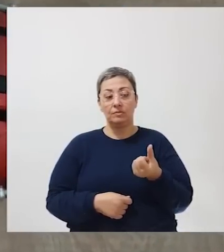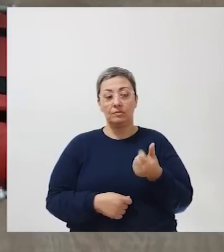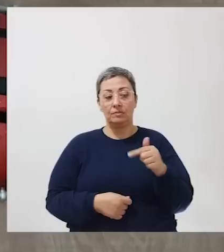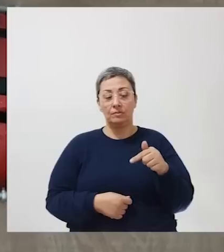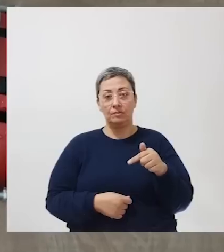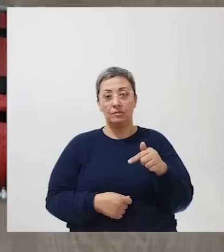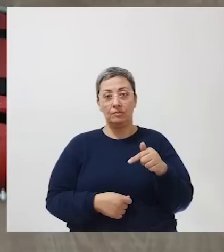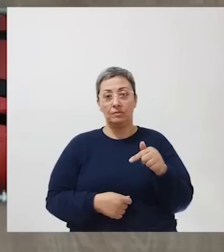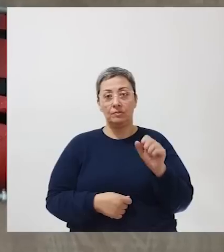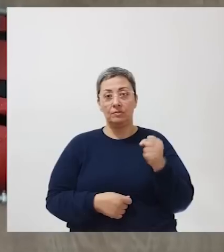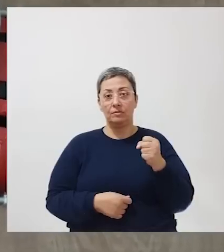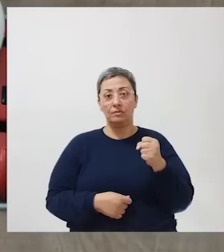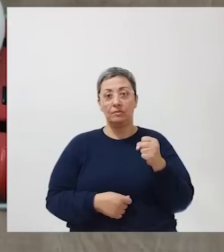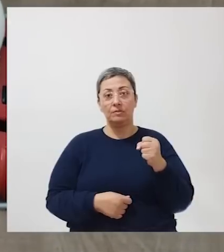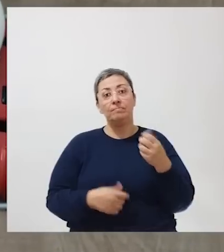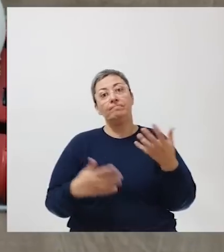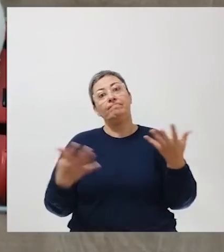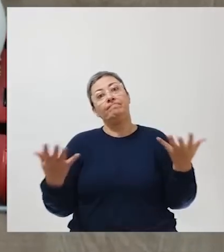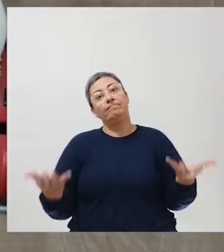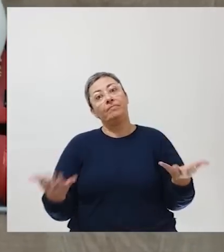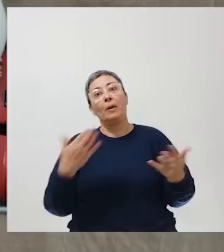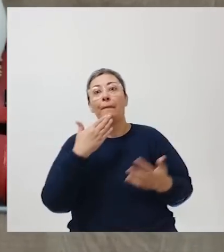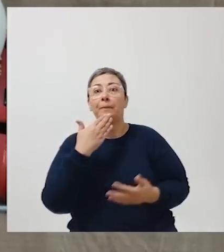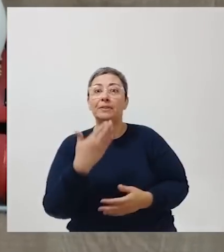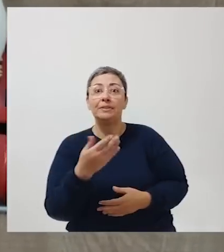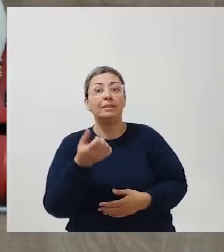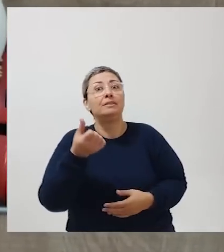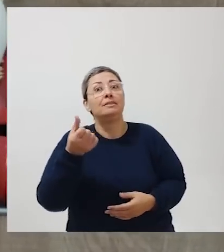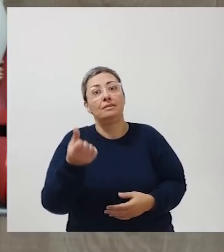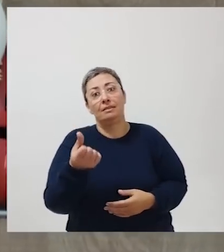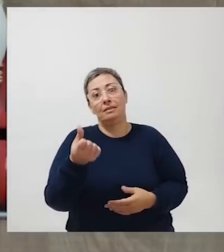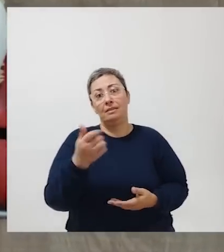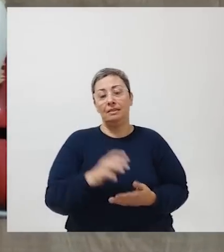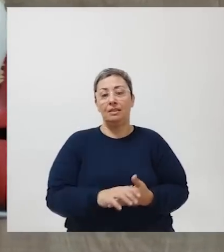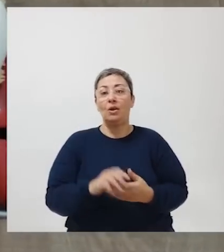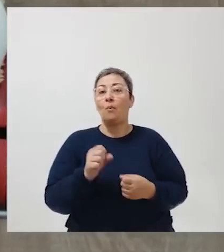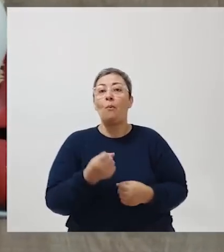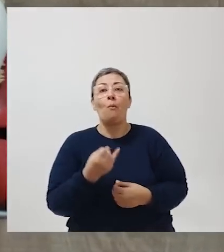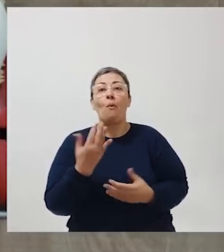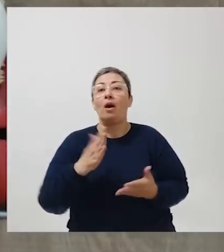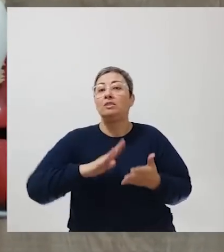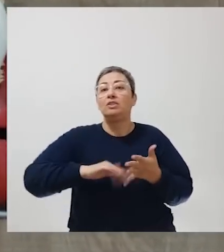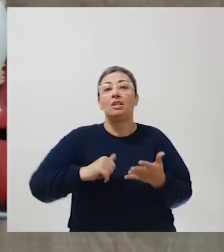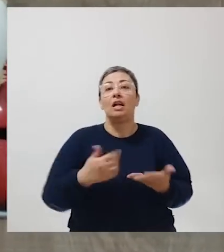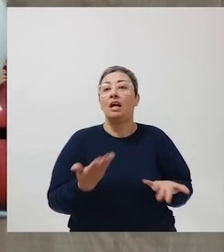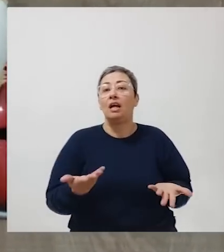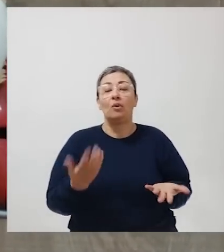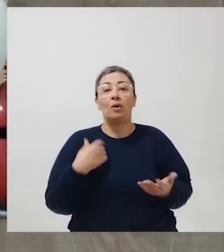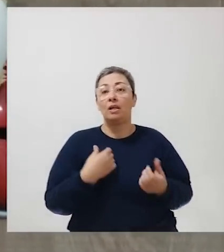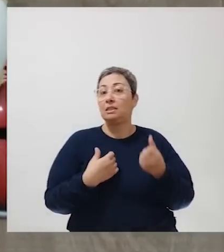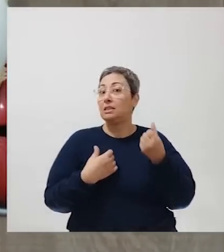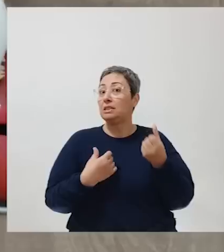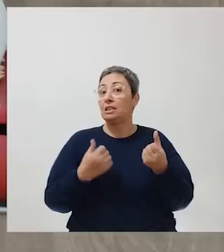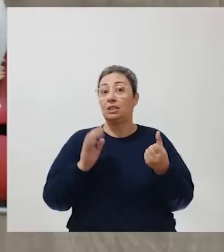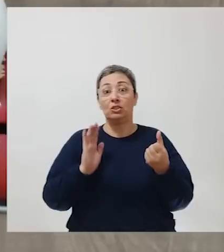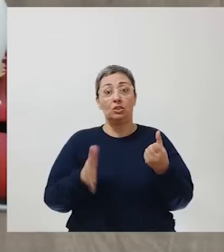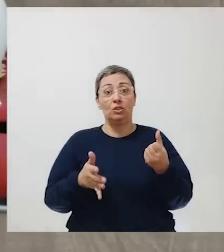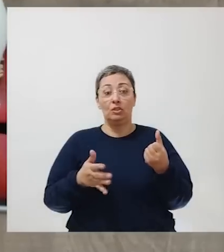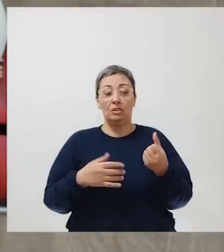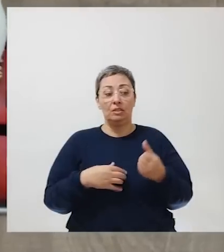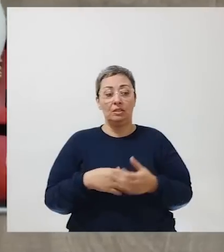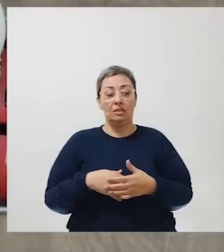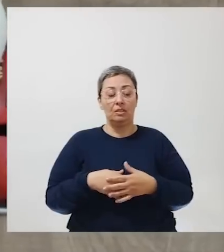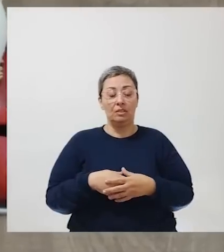6, 7, 8. Mas eu pedi 6. Quantos que a gente vai ter que tirar para ficar 6?